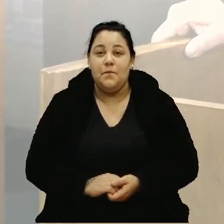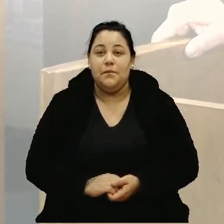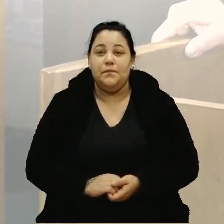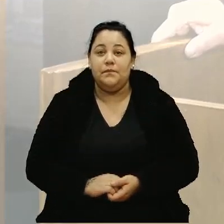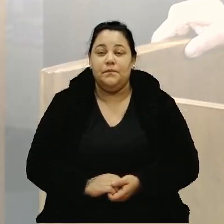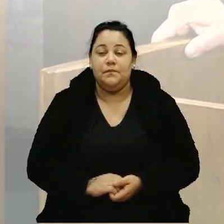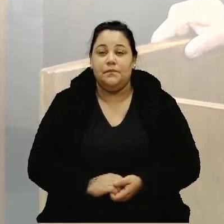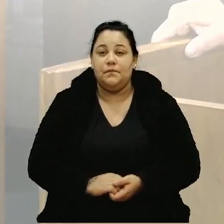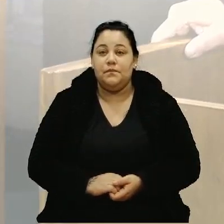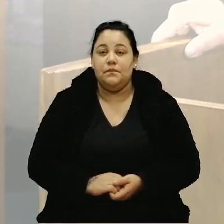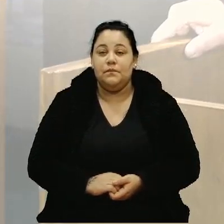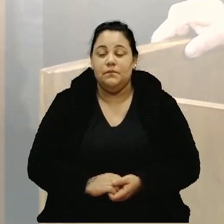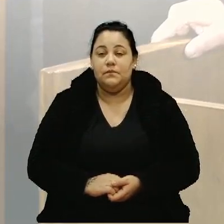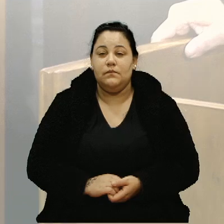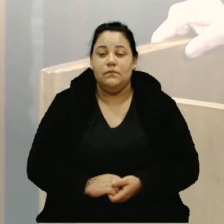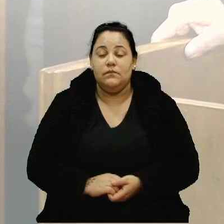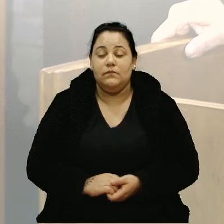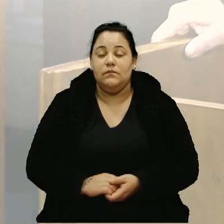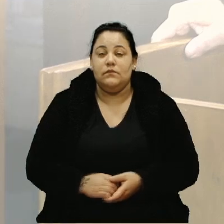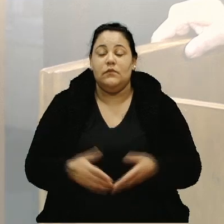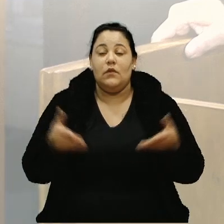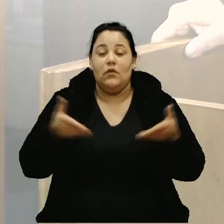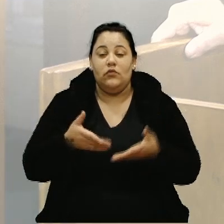Eu ocupo a tribuna hoje,